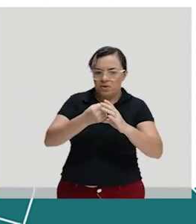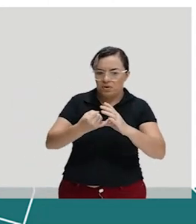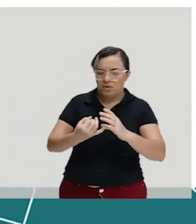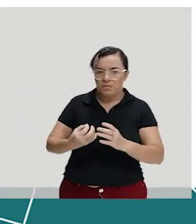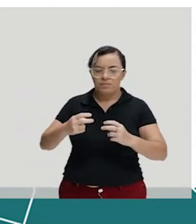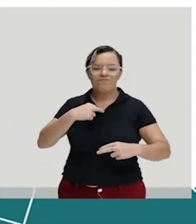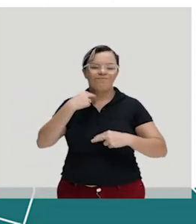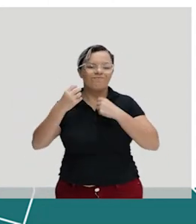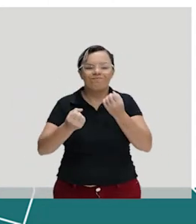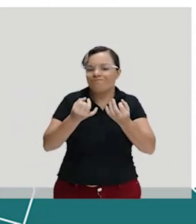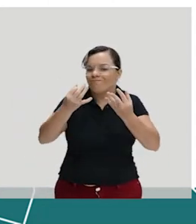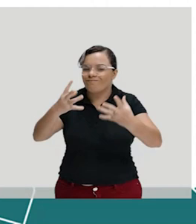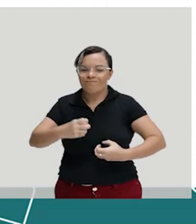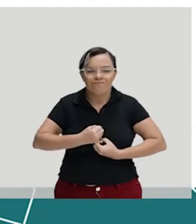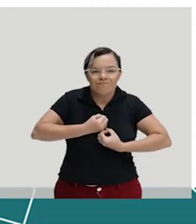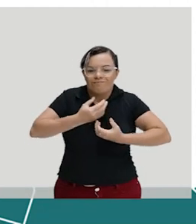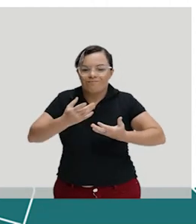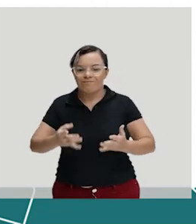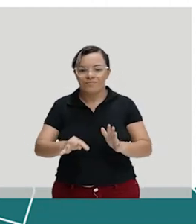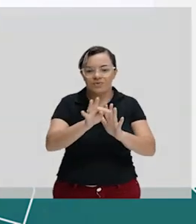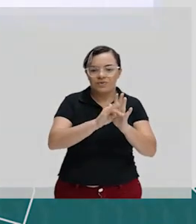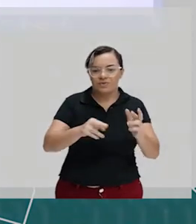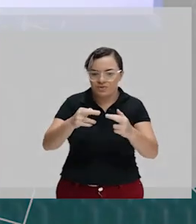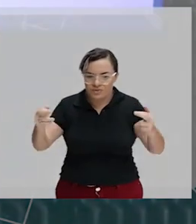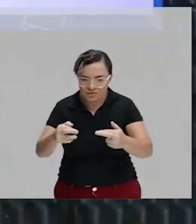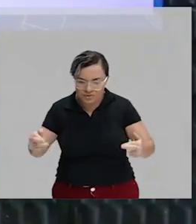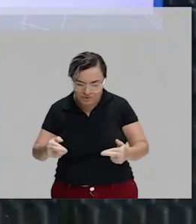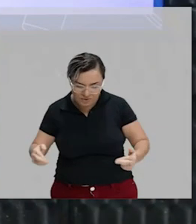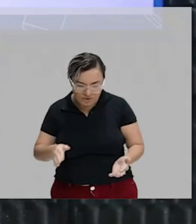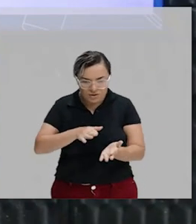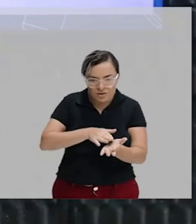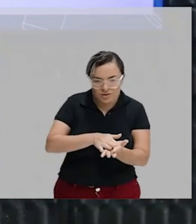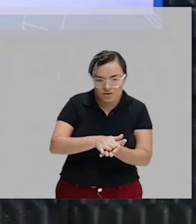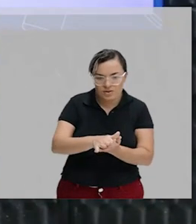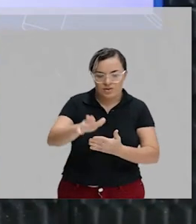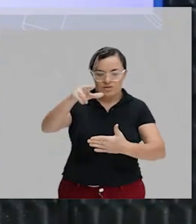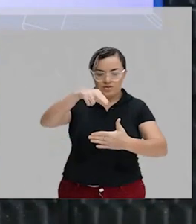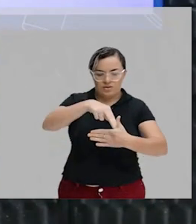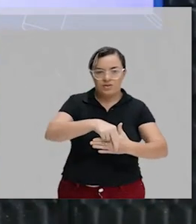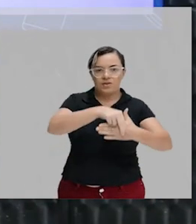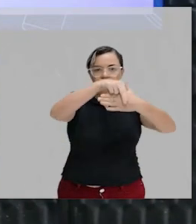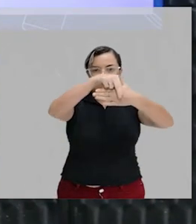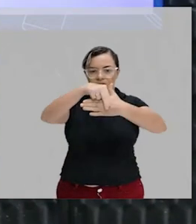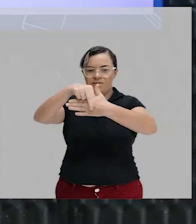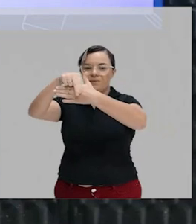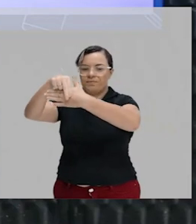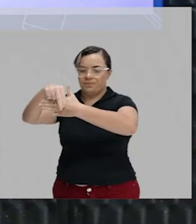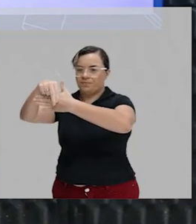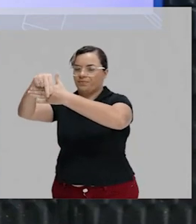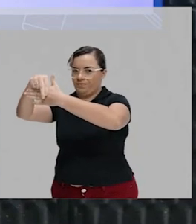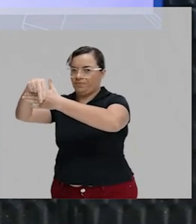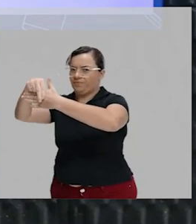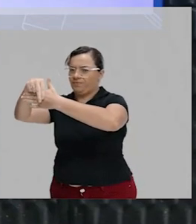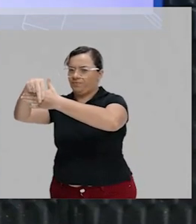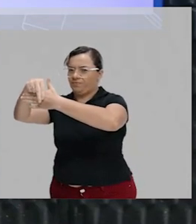são rimados né Tem muita Musicalidade e são impressos em folhetos vou mostrar aqui para vocês ó penduradinhos